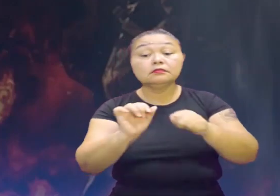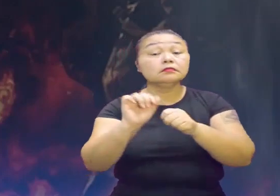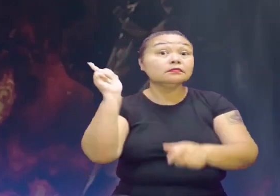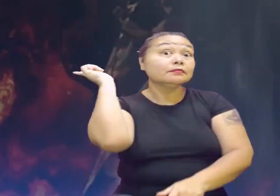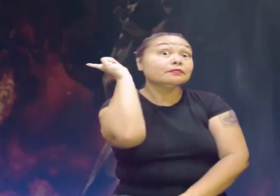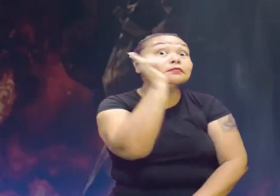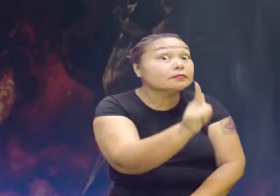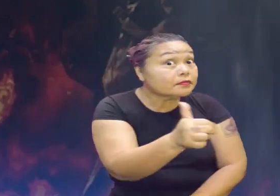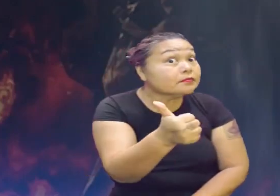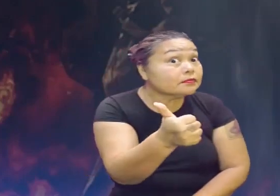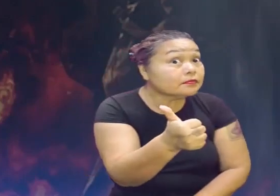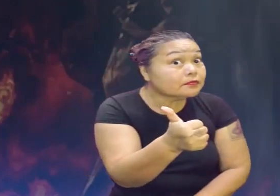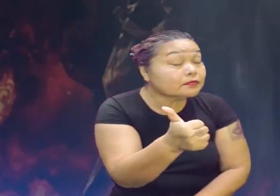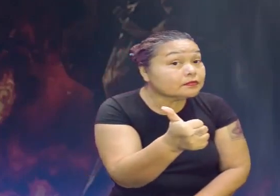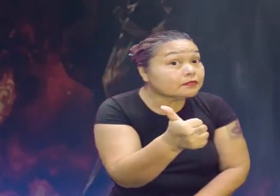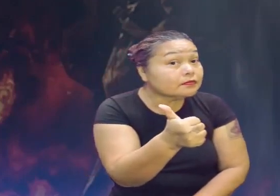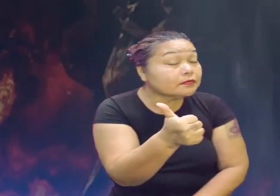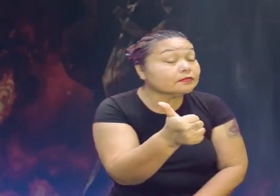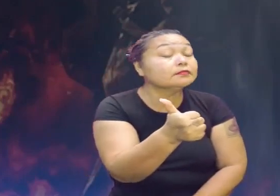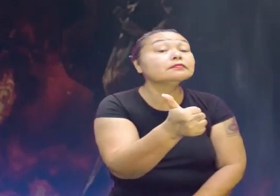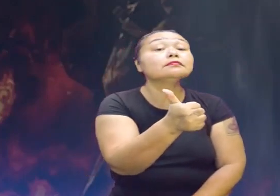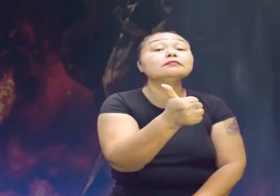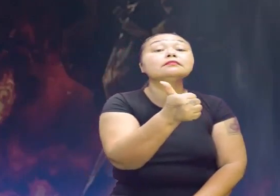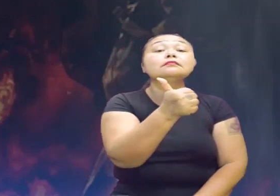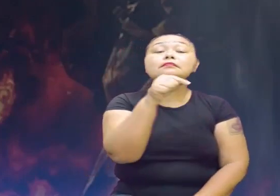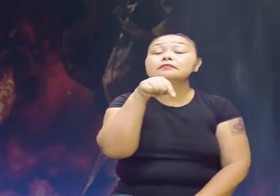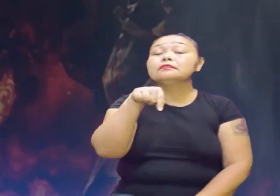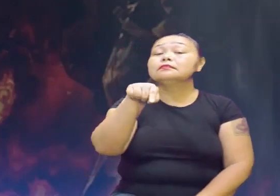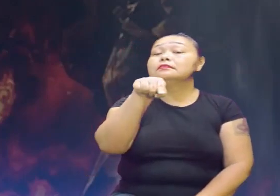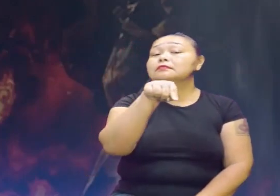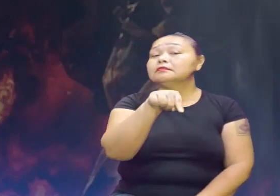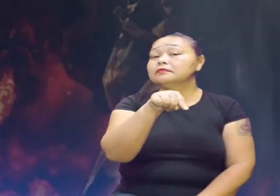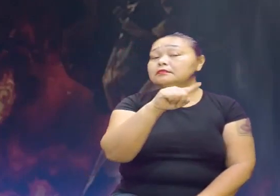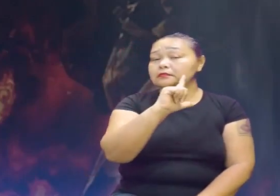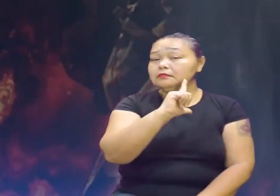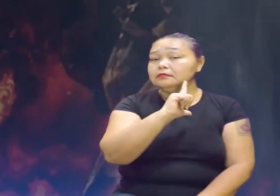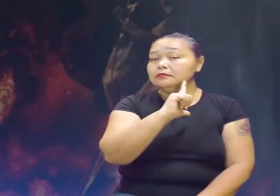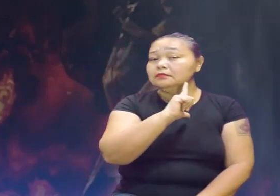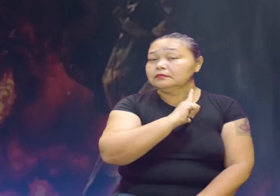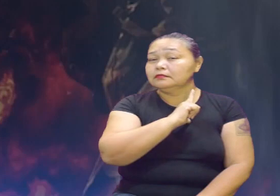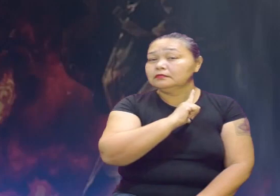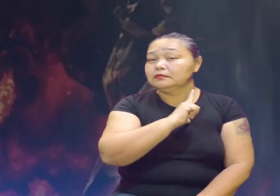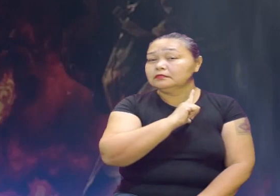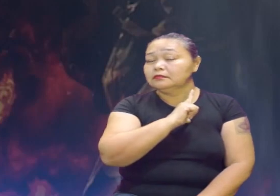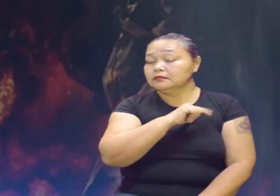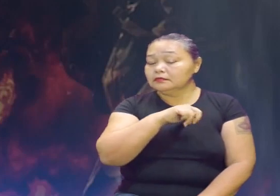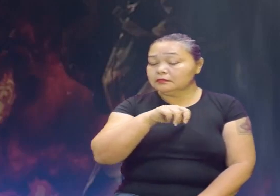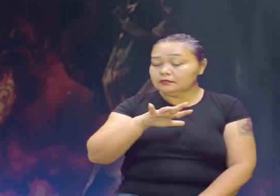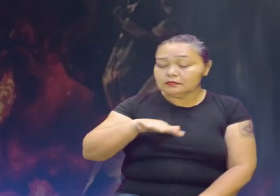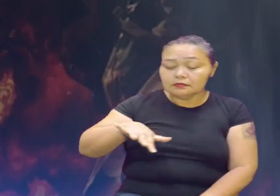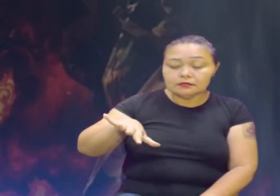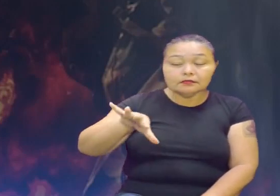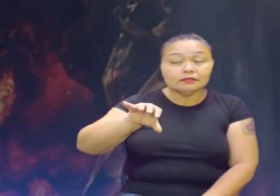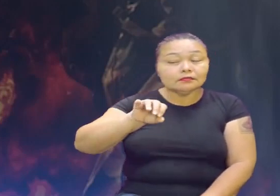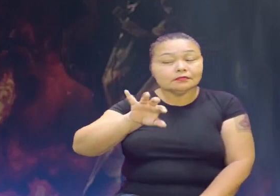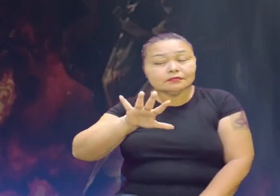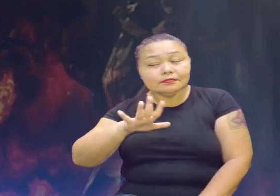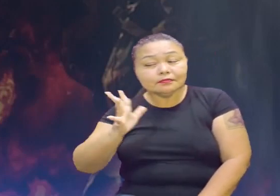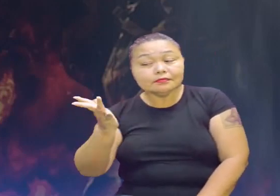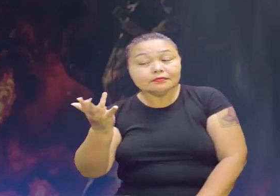Consegue. E ali, para ter como um rol de